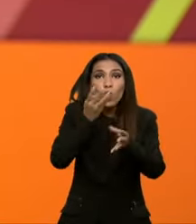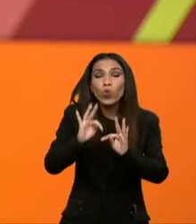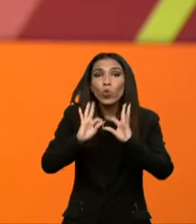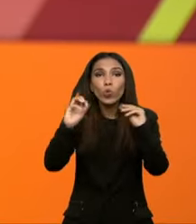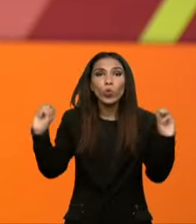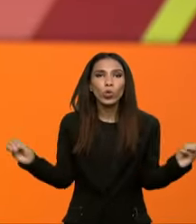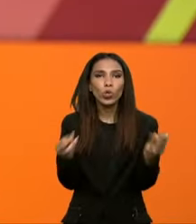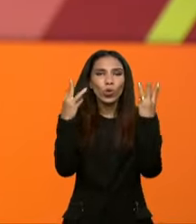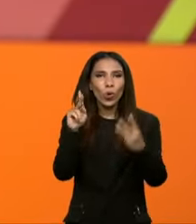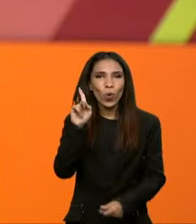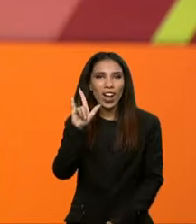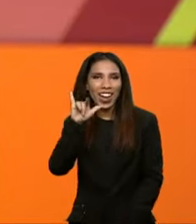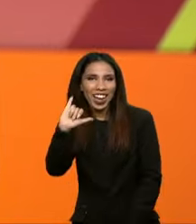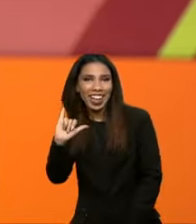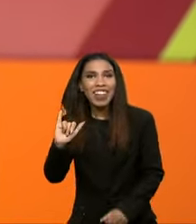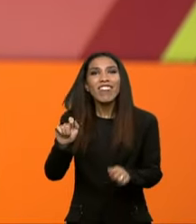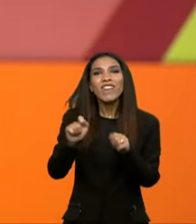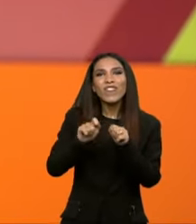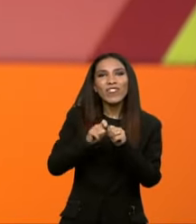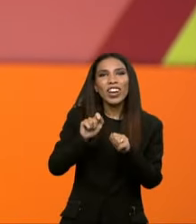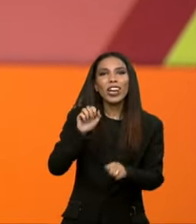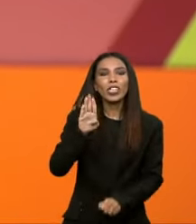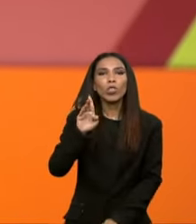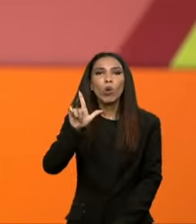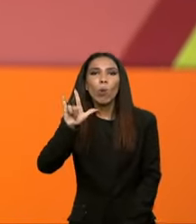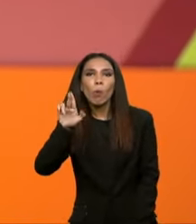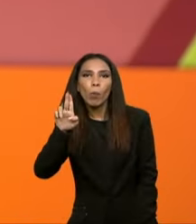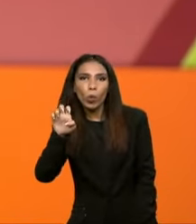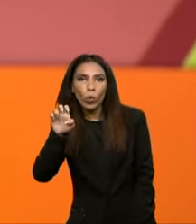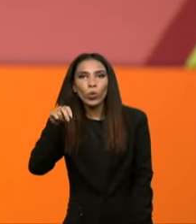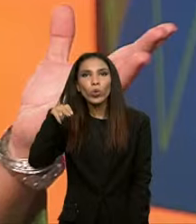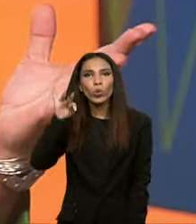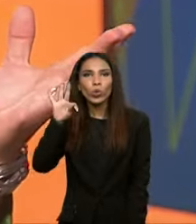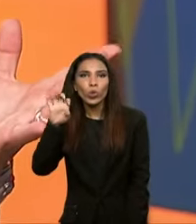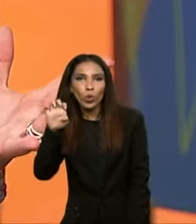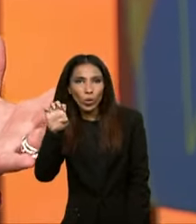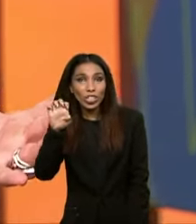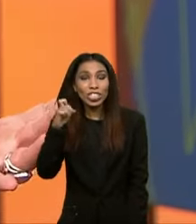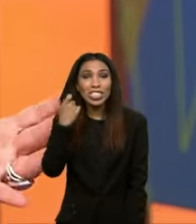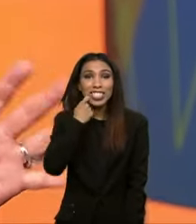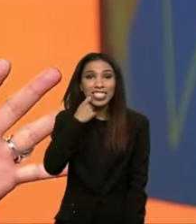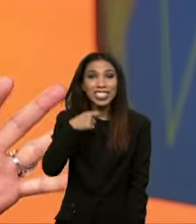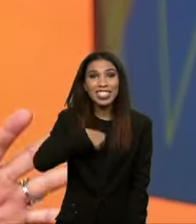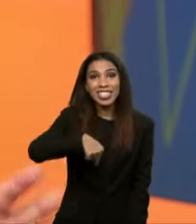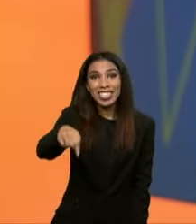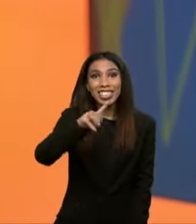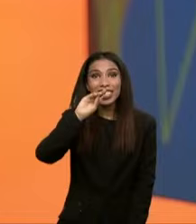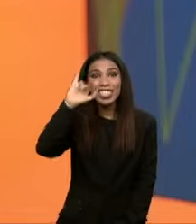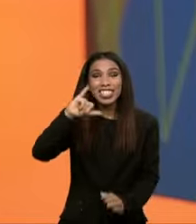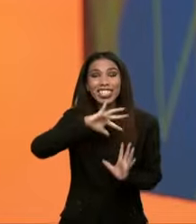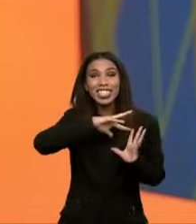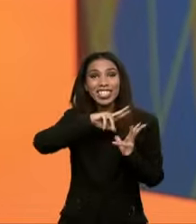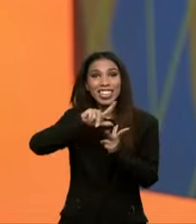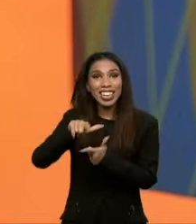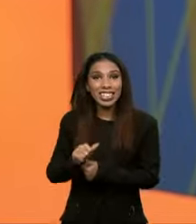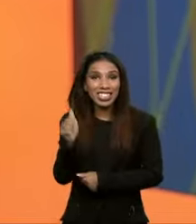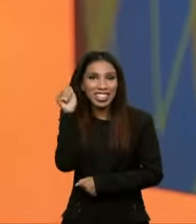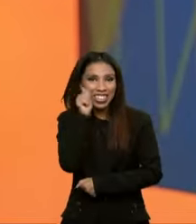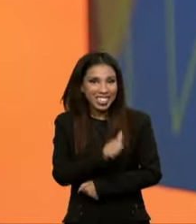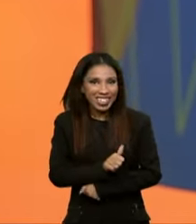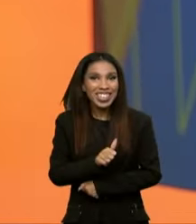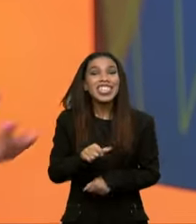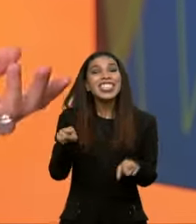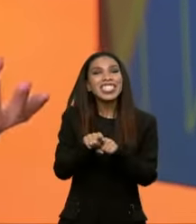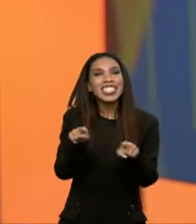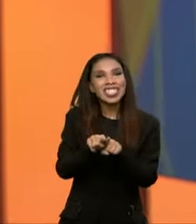Cali, que ela faz no Blue Note, na próxima sexta-feira, Dia Internacional da Mulher. Olha o dia que ela escolhe, é danada essa garota. Quem também